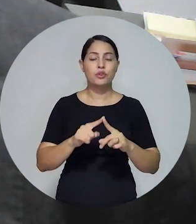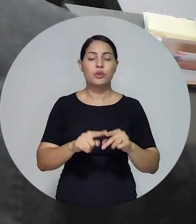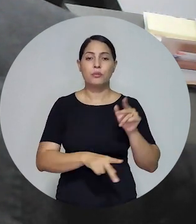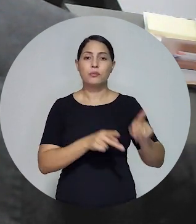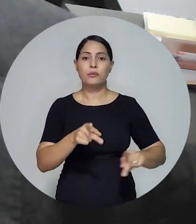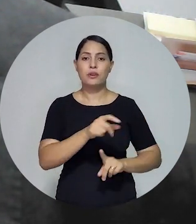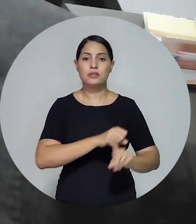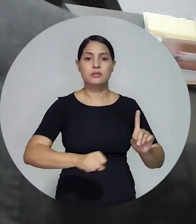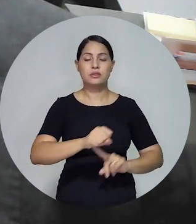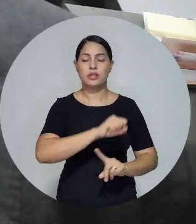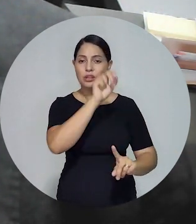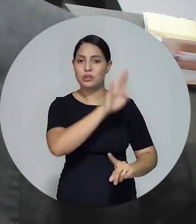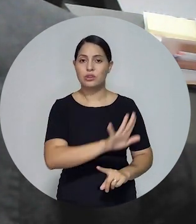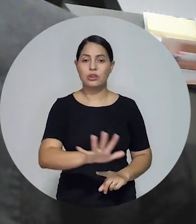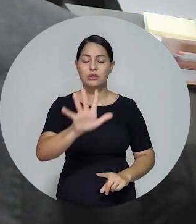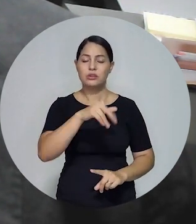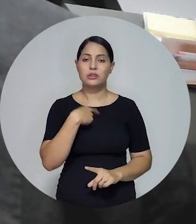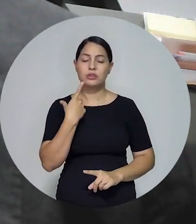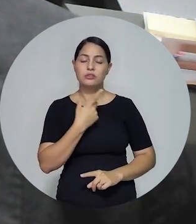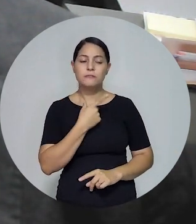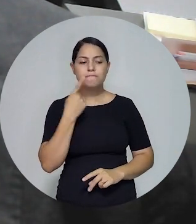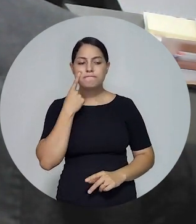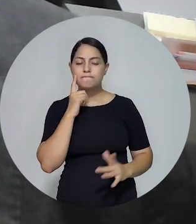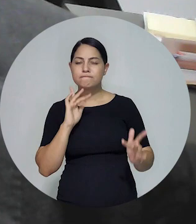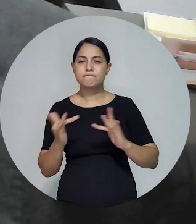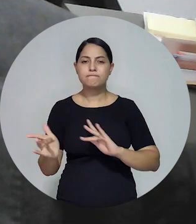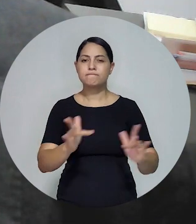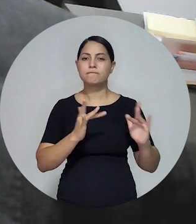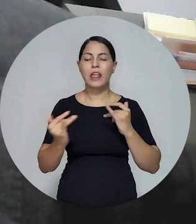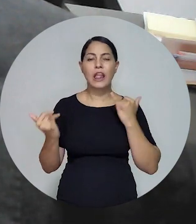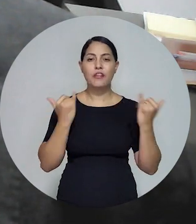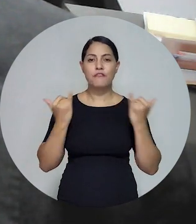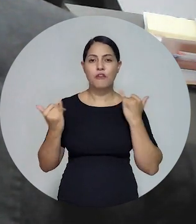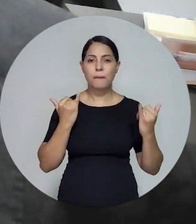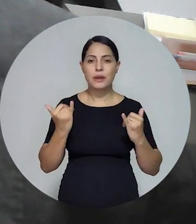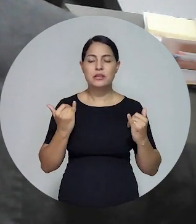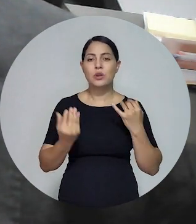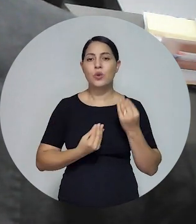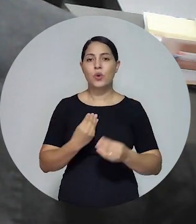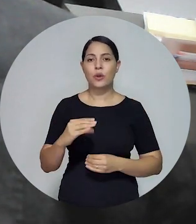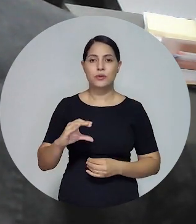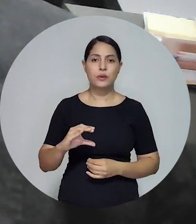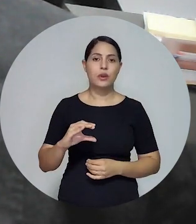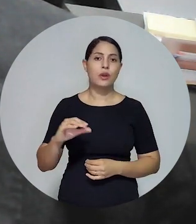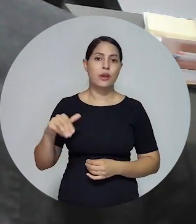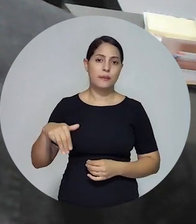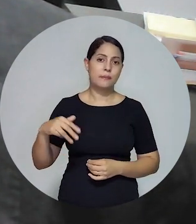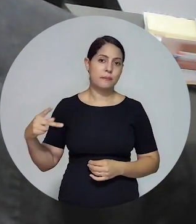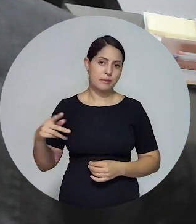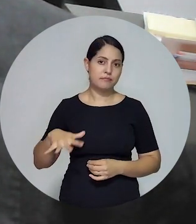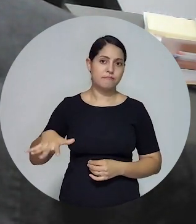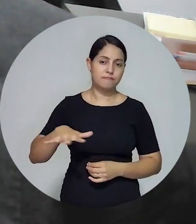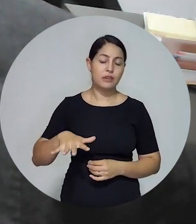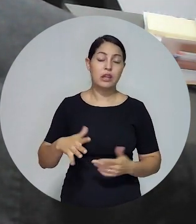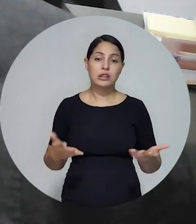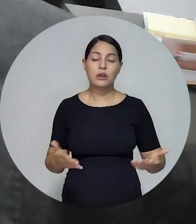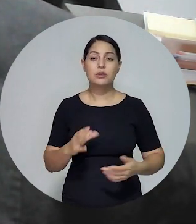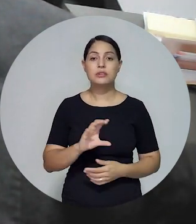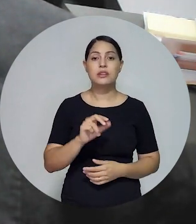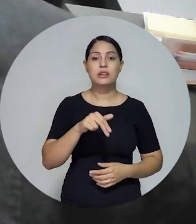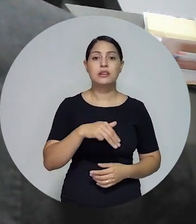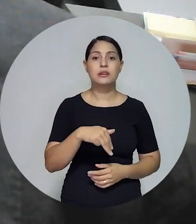procuras, os requerimentos do cidadão brasileiro para que a gente possa prestar a eles esse primeiro contato informativo com o Ministério